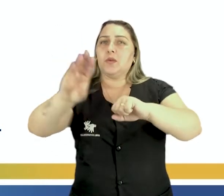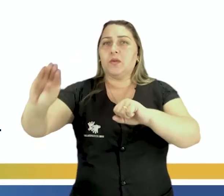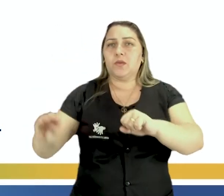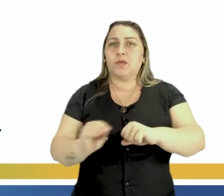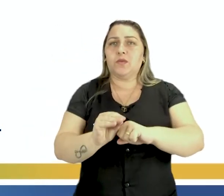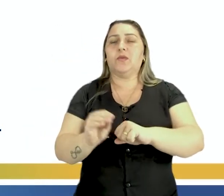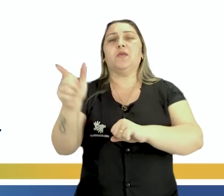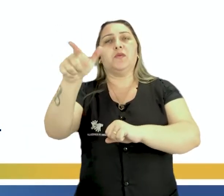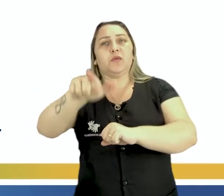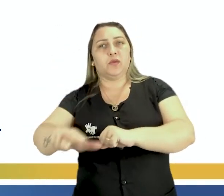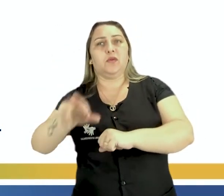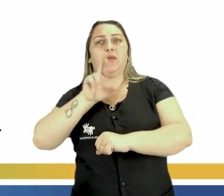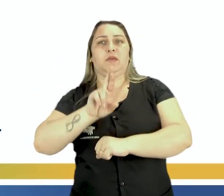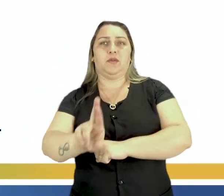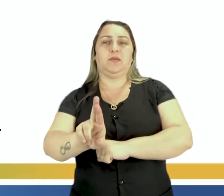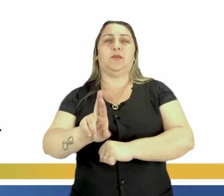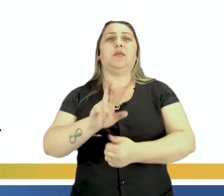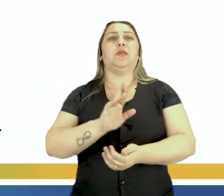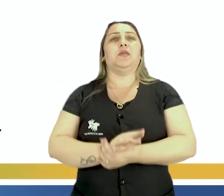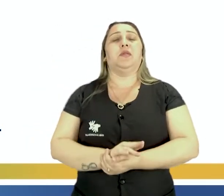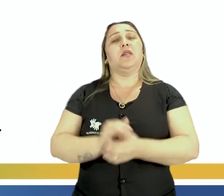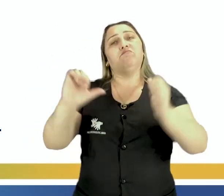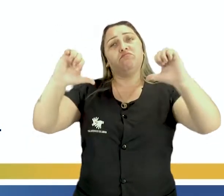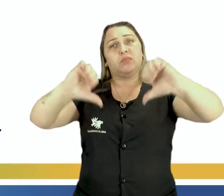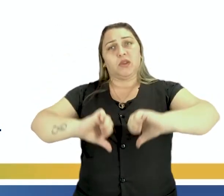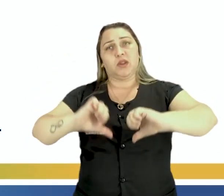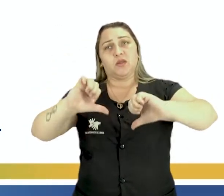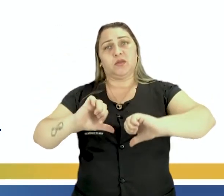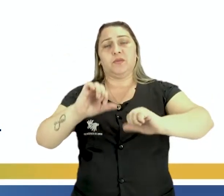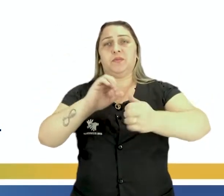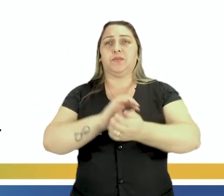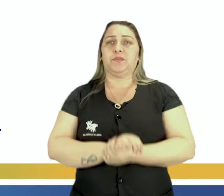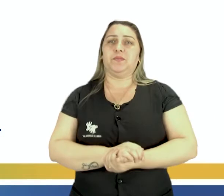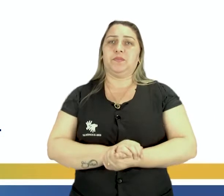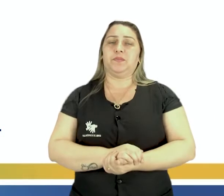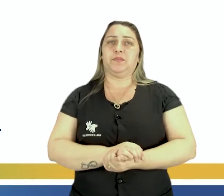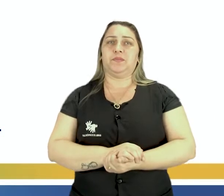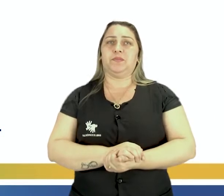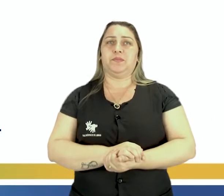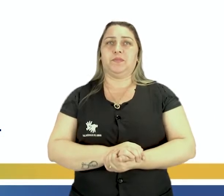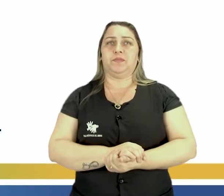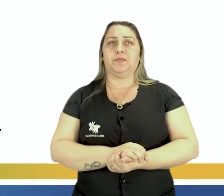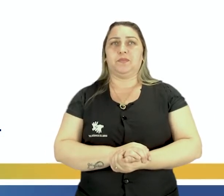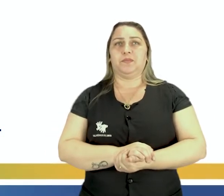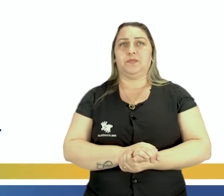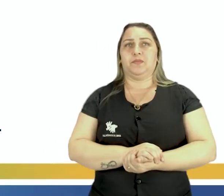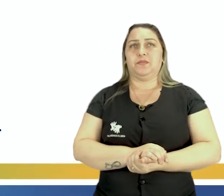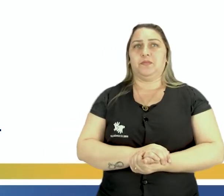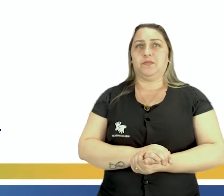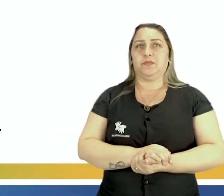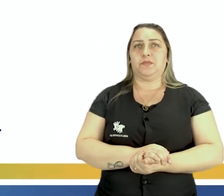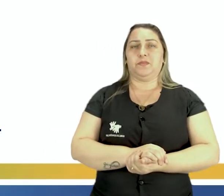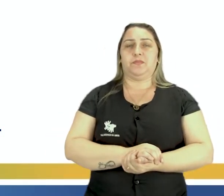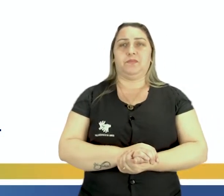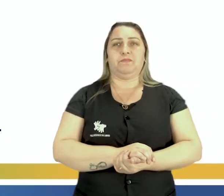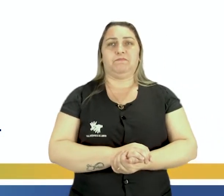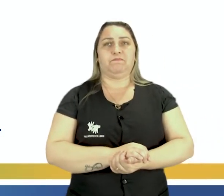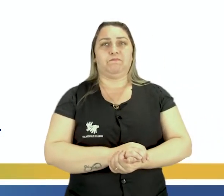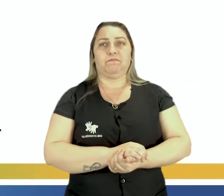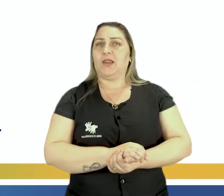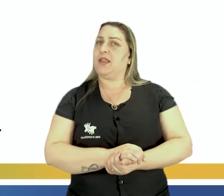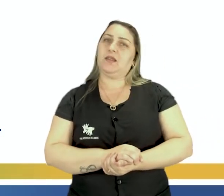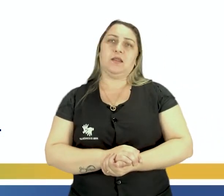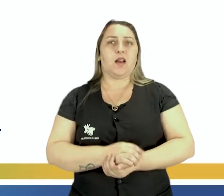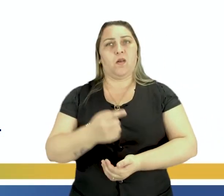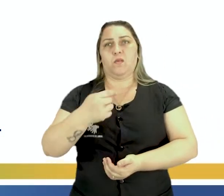e repeti na resposta. E na resposta negativa, No, I don't take a shower in the morning. Não,